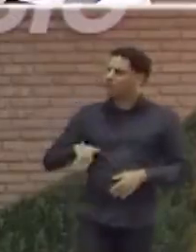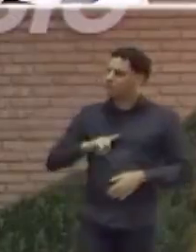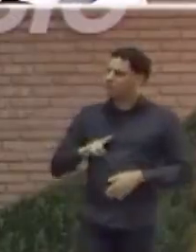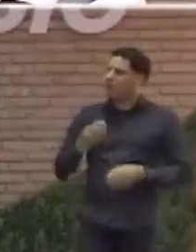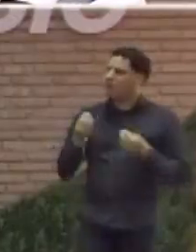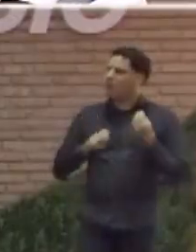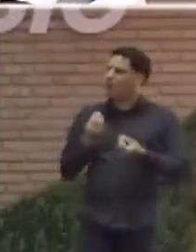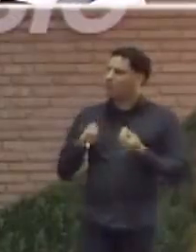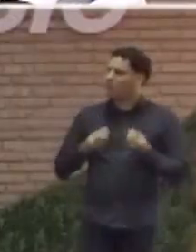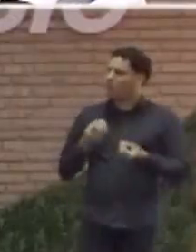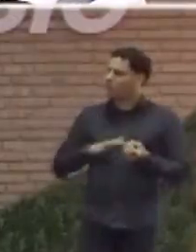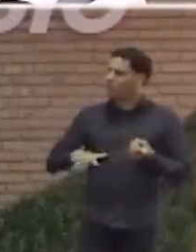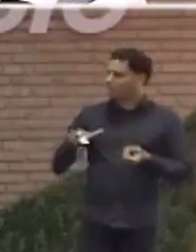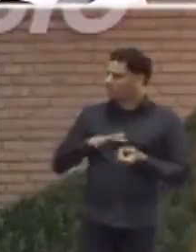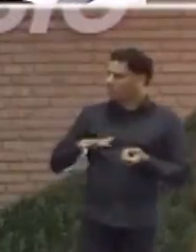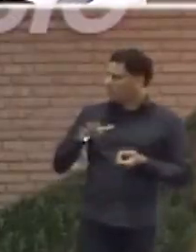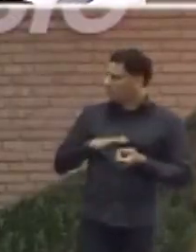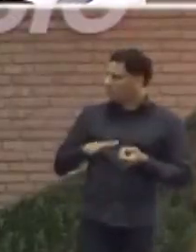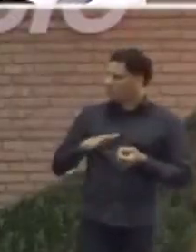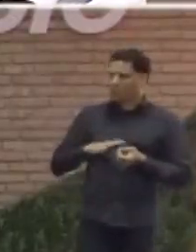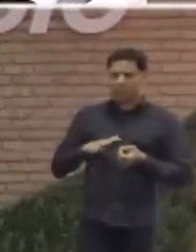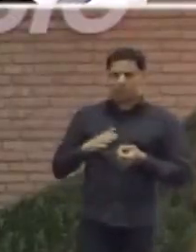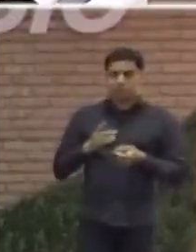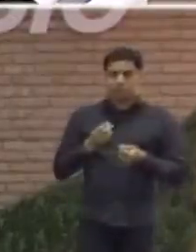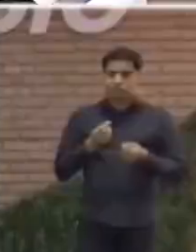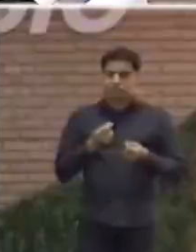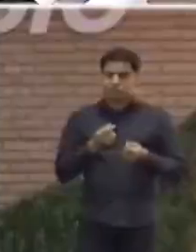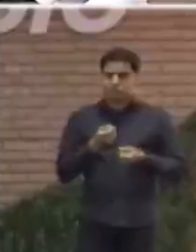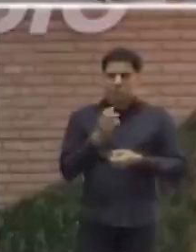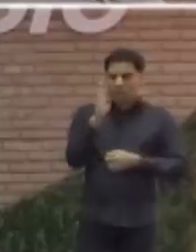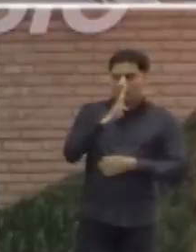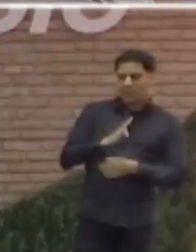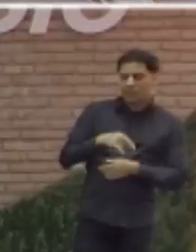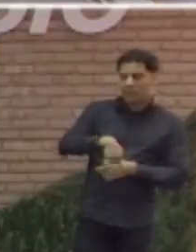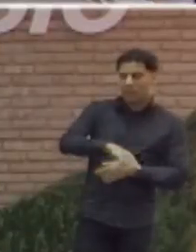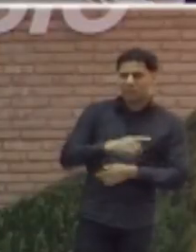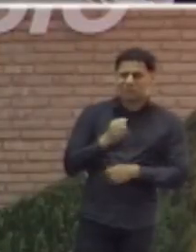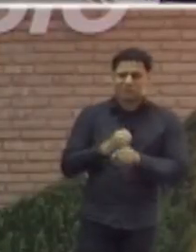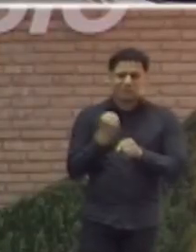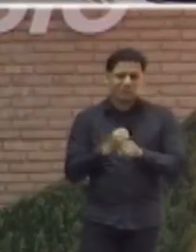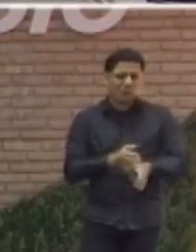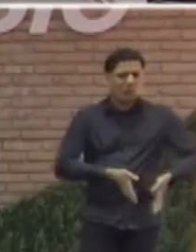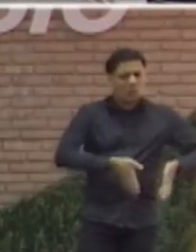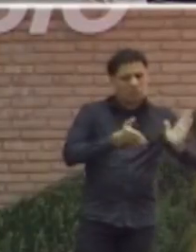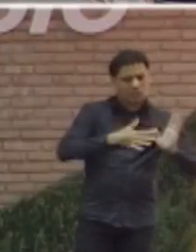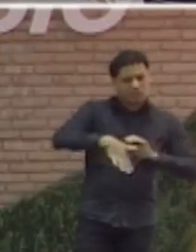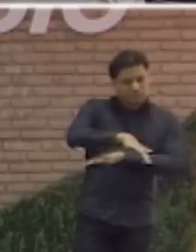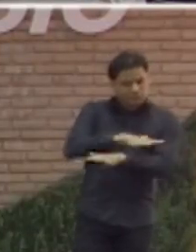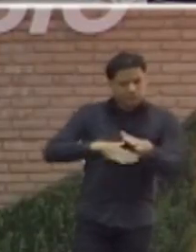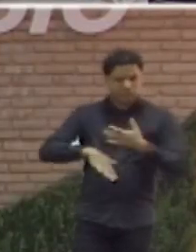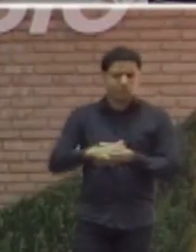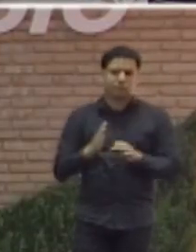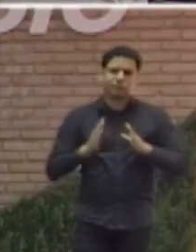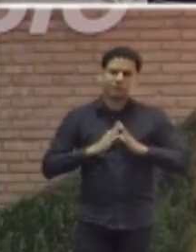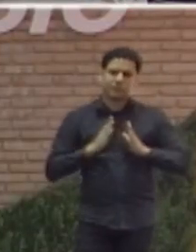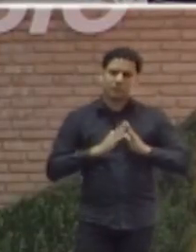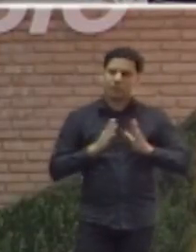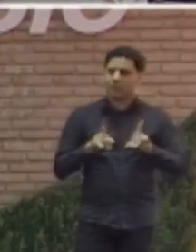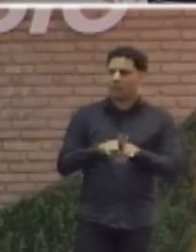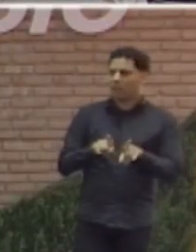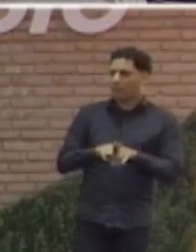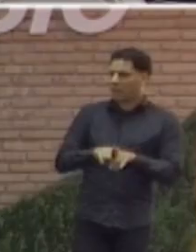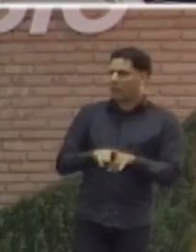pouco o cenário do mercado brasileiro, né, de construção, de incorporação, de mercado imobiliário.